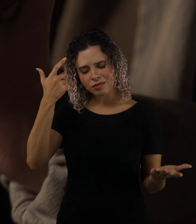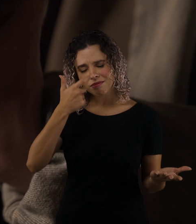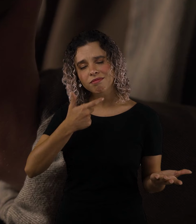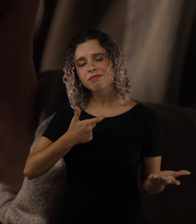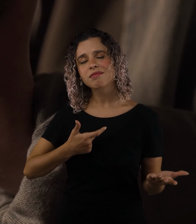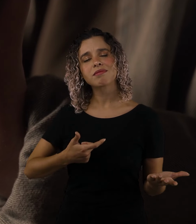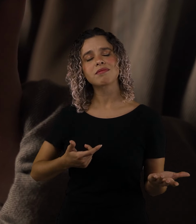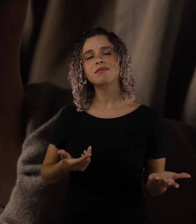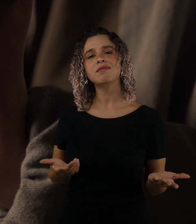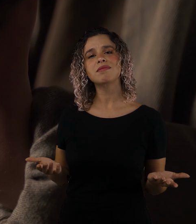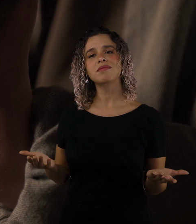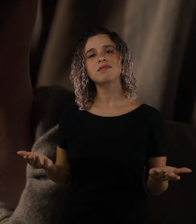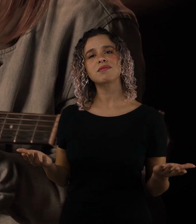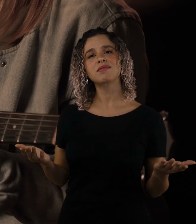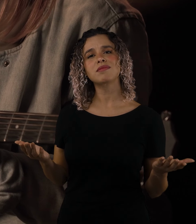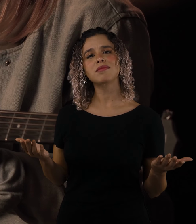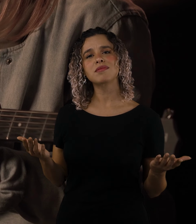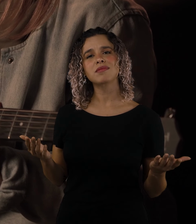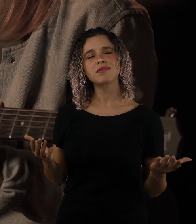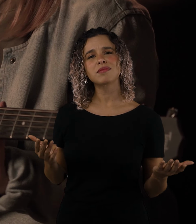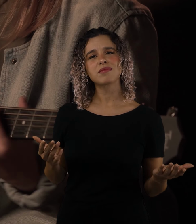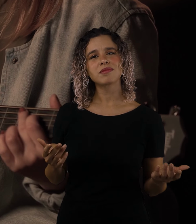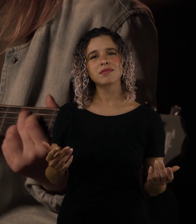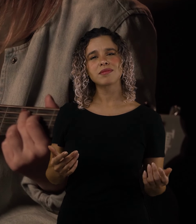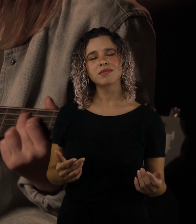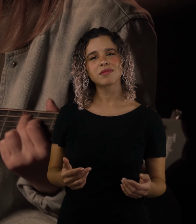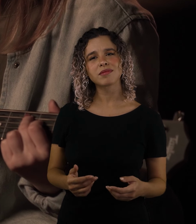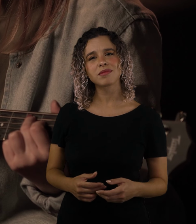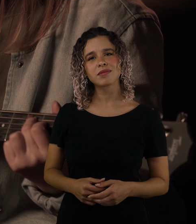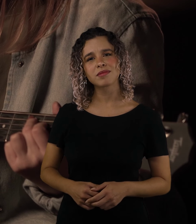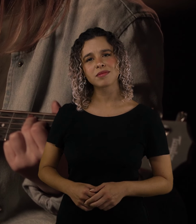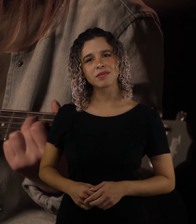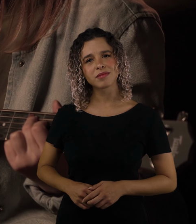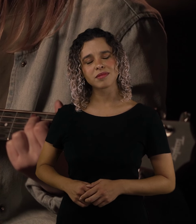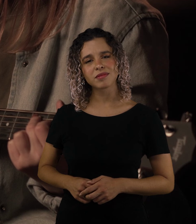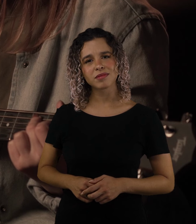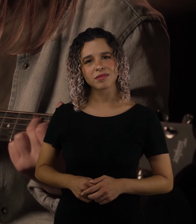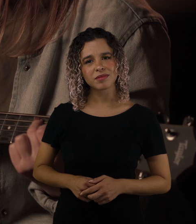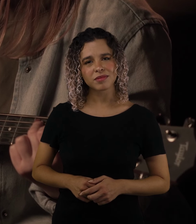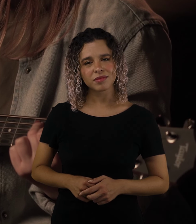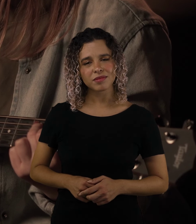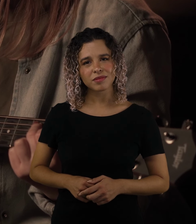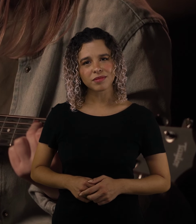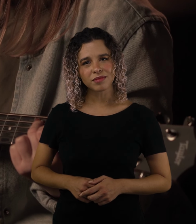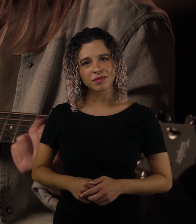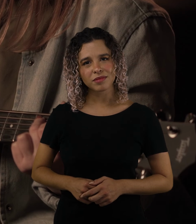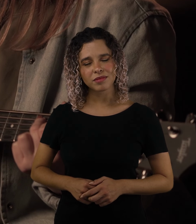Someone like me. Baixo o olhar e respiro fundo.